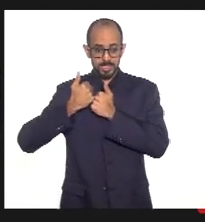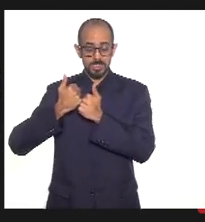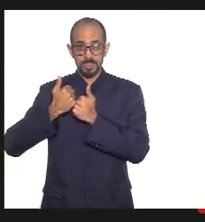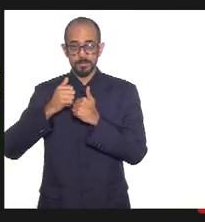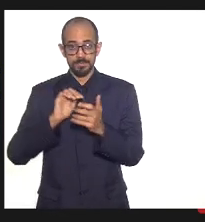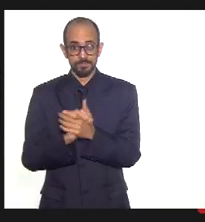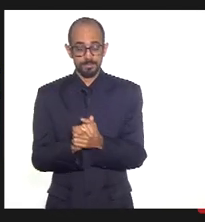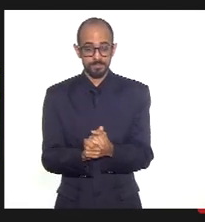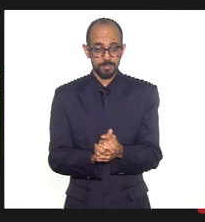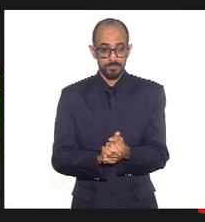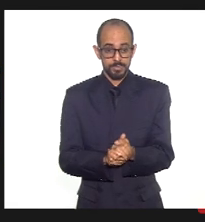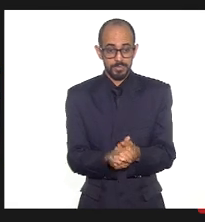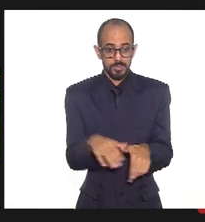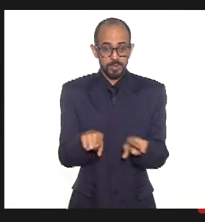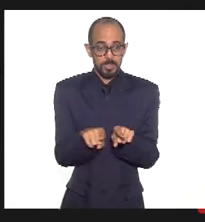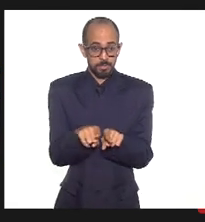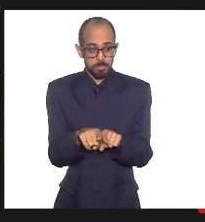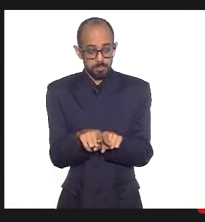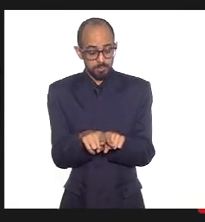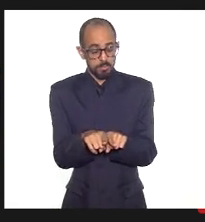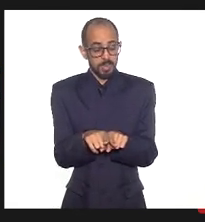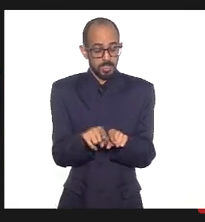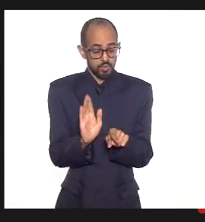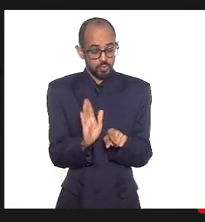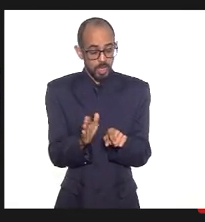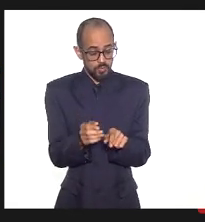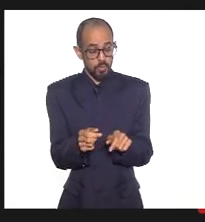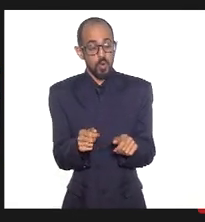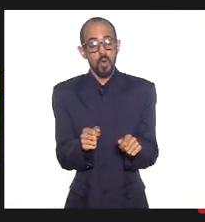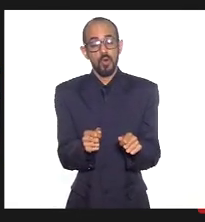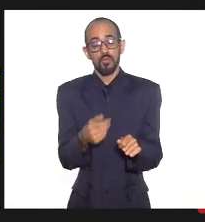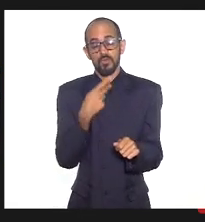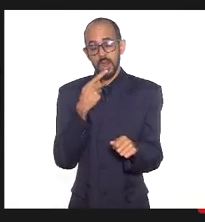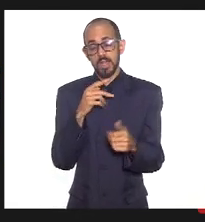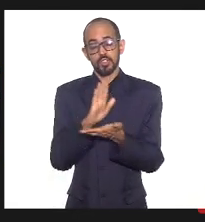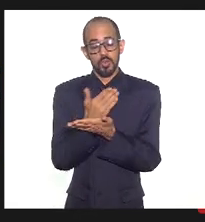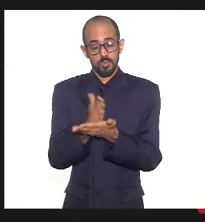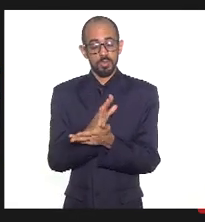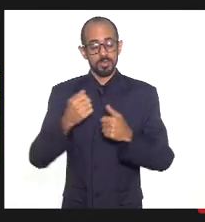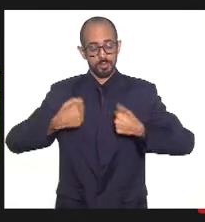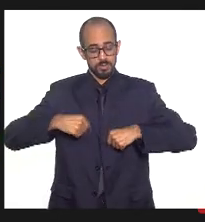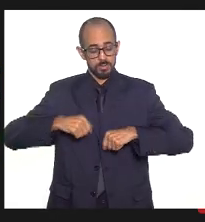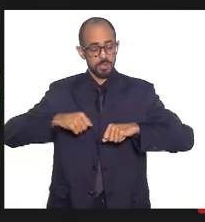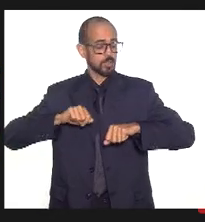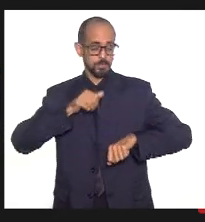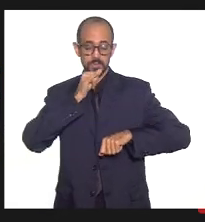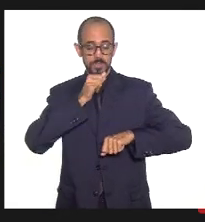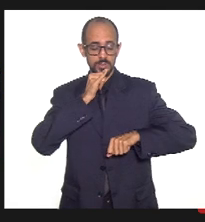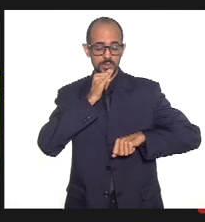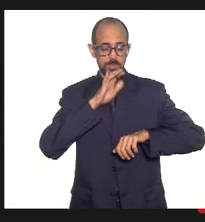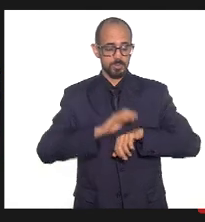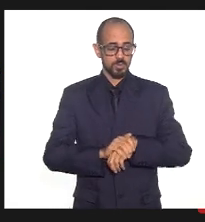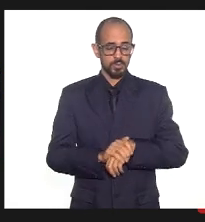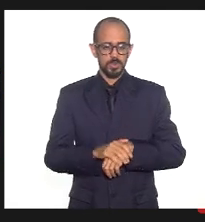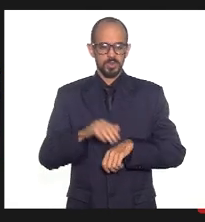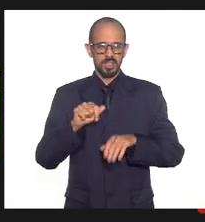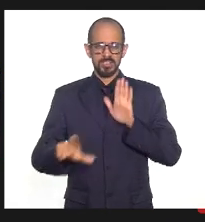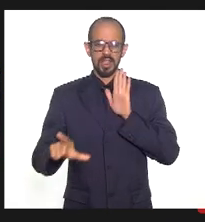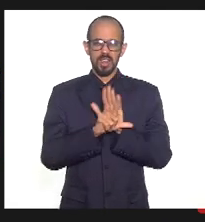coletivo. Temos uma, vou dizer, então a gente, eu já vou colocar assim, aqui algumas demandas, a questão, por exemplo, dessa lei